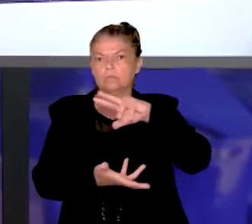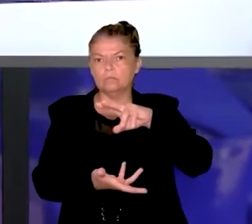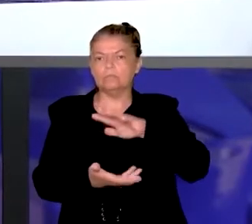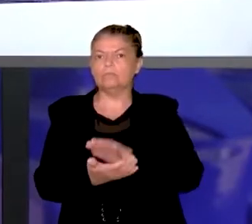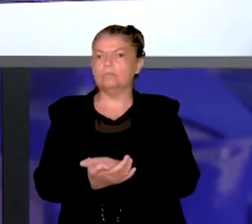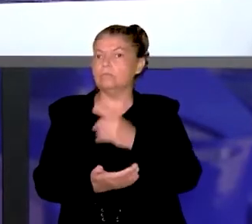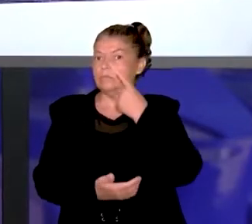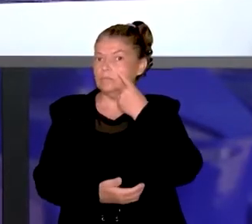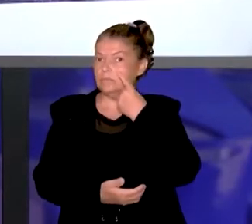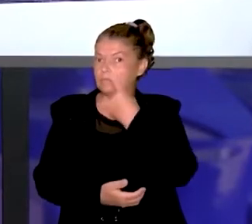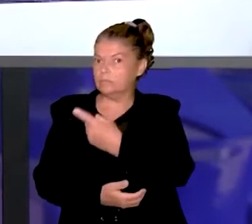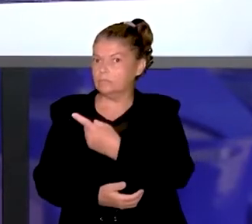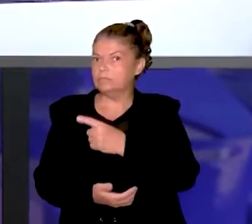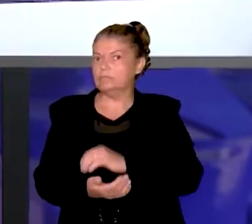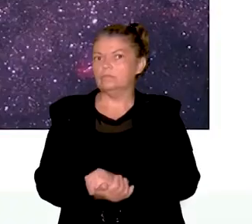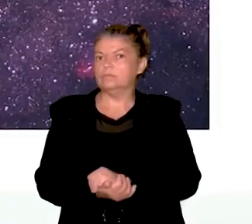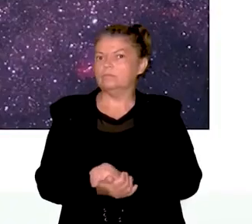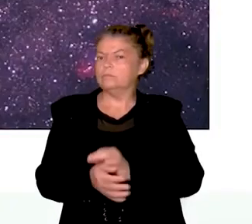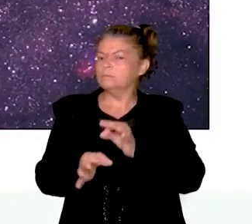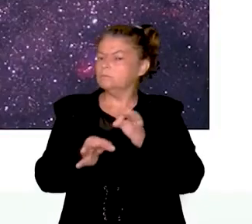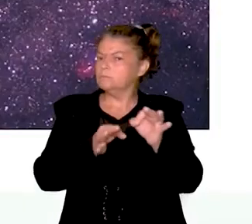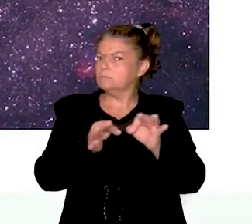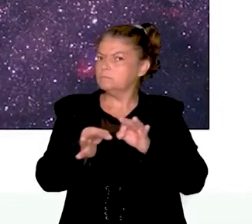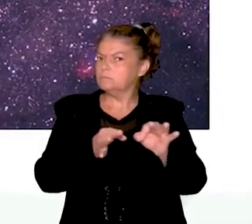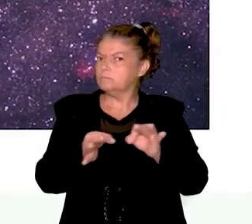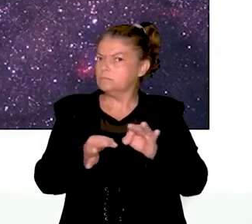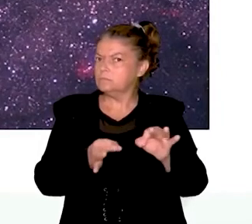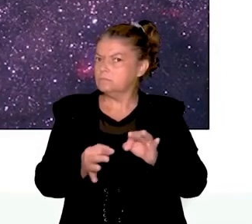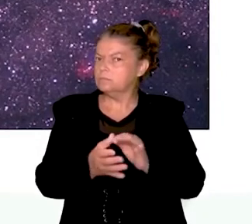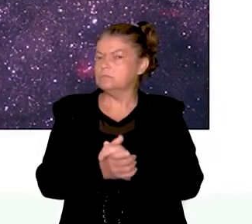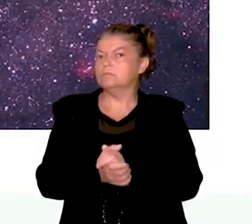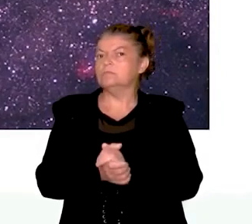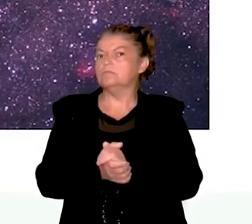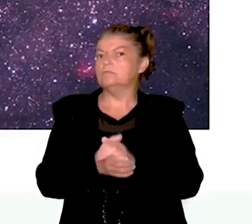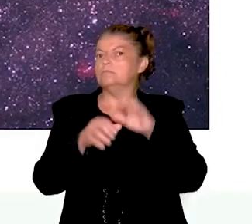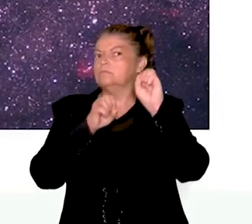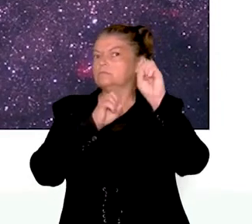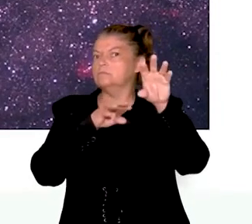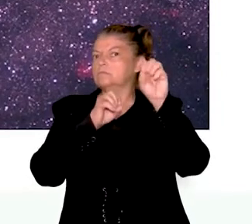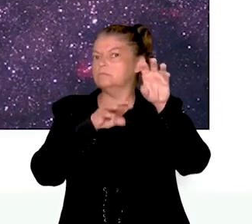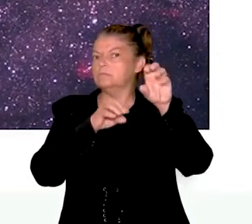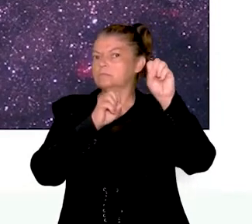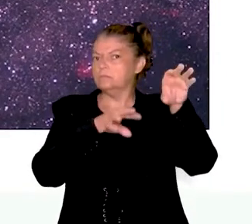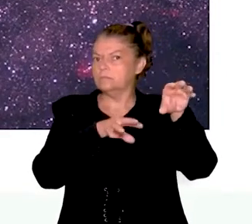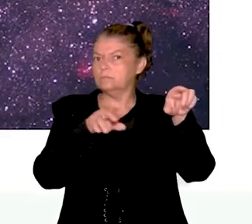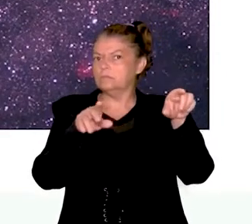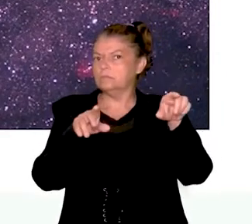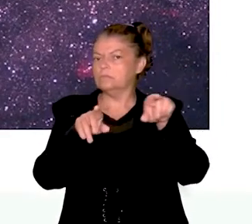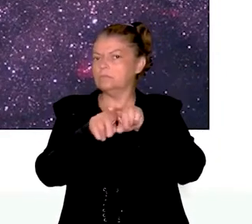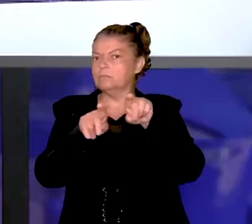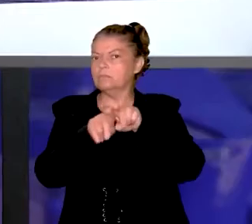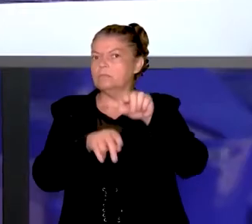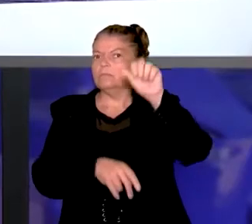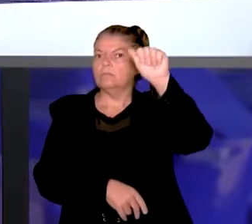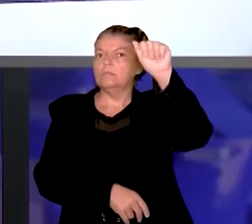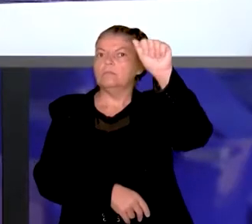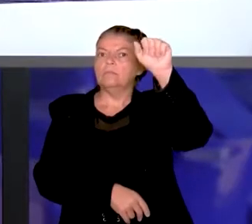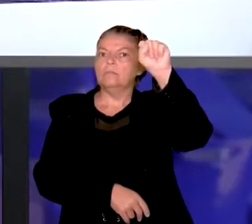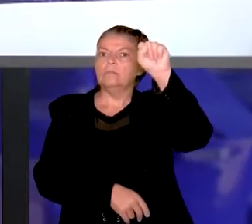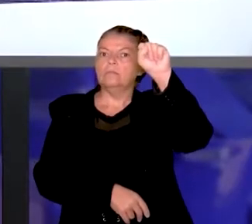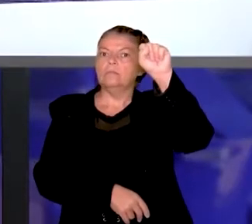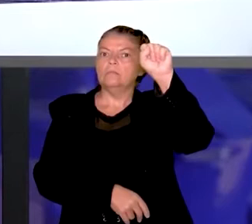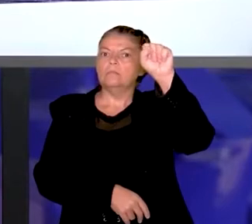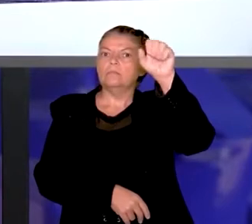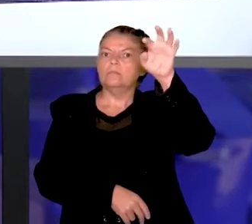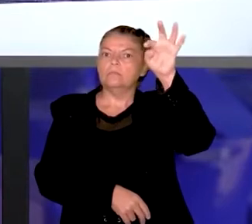Veja bem, pessoal, a orientação pelos astros. Os povos mais antigos se orientavam basicamente pelos astros, porque